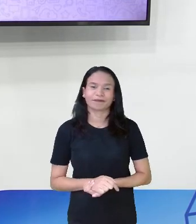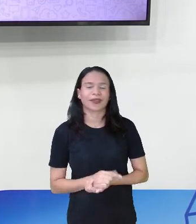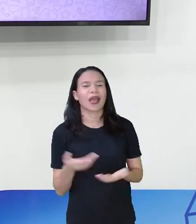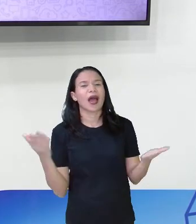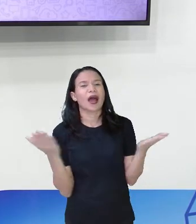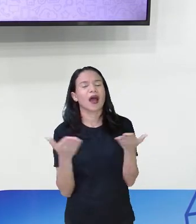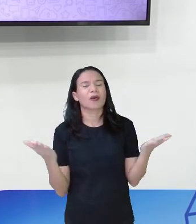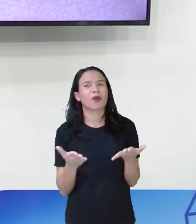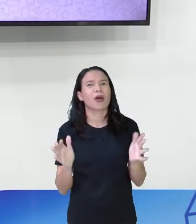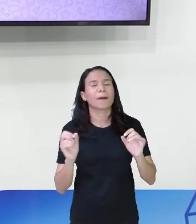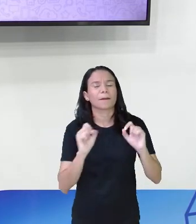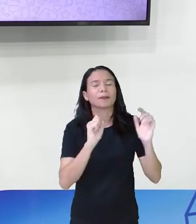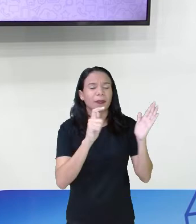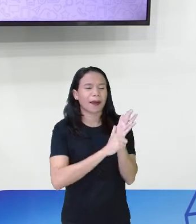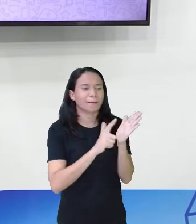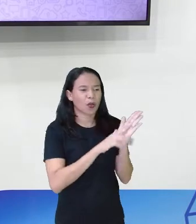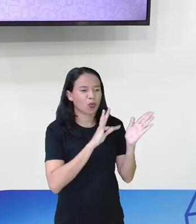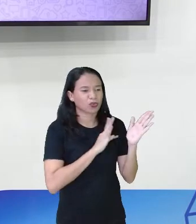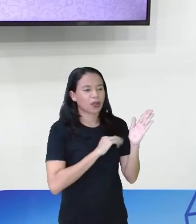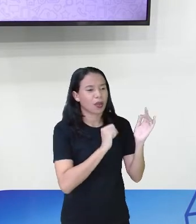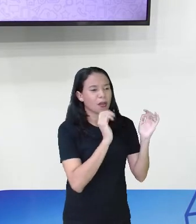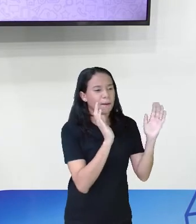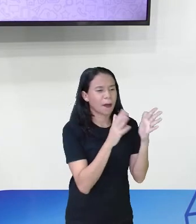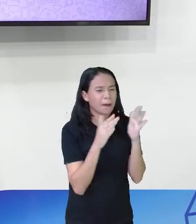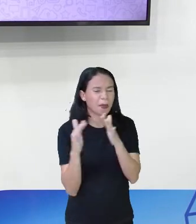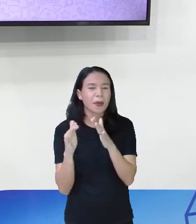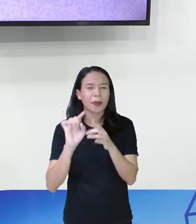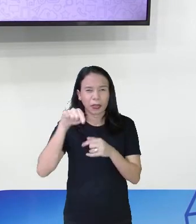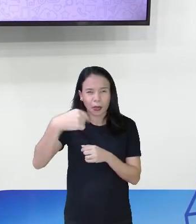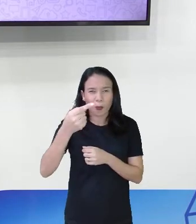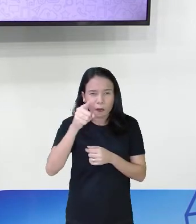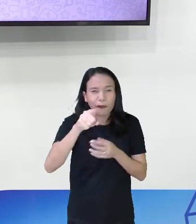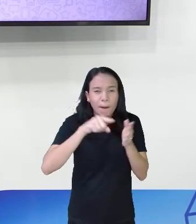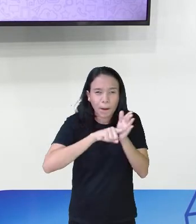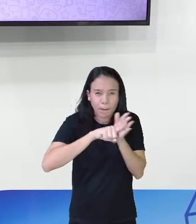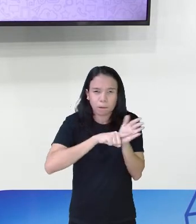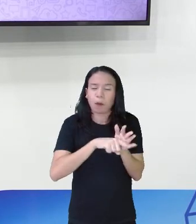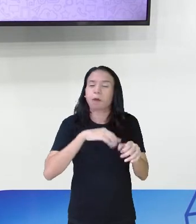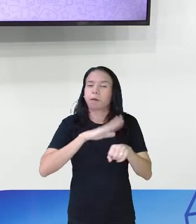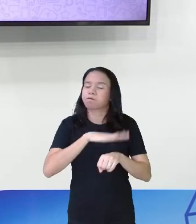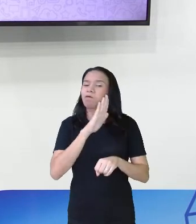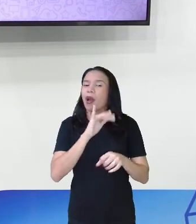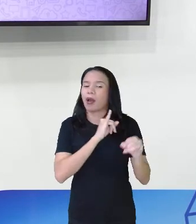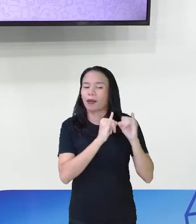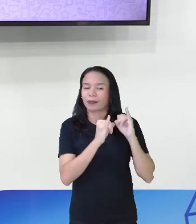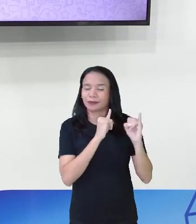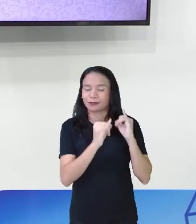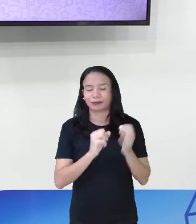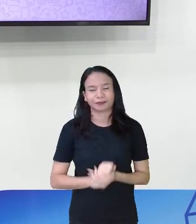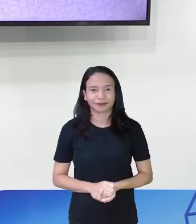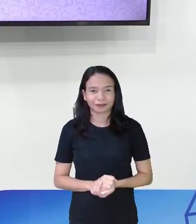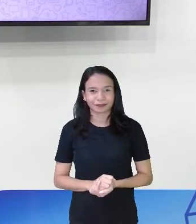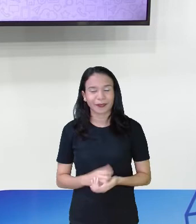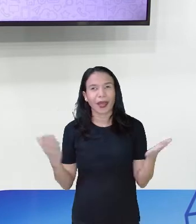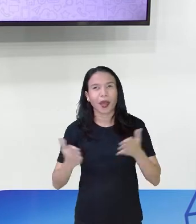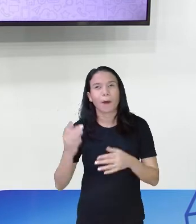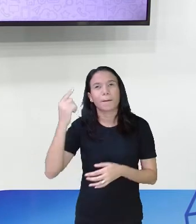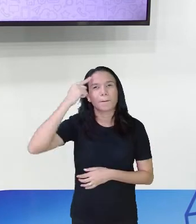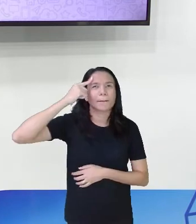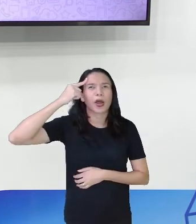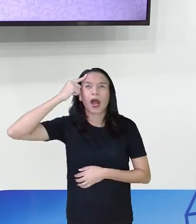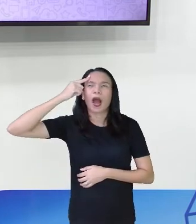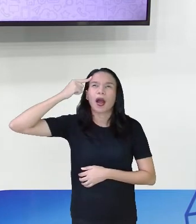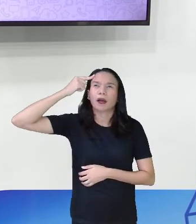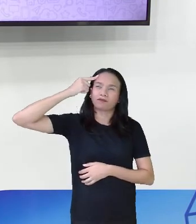Vamos parar um pouquinho nas fichas técnicas, porque vocês podem pesquisar isso muito mais na internet. Vamos parar e pensar um